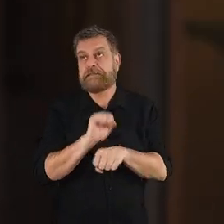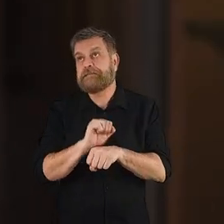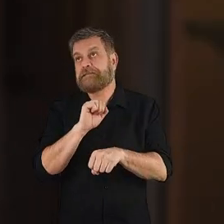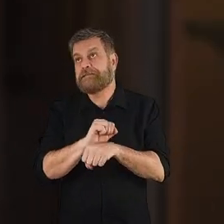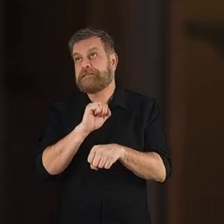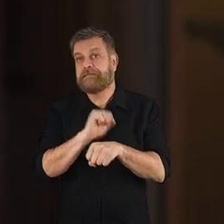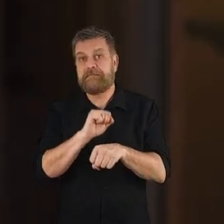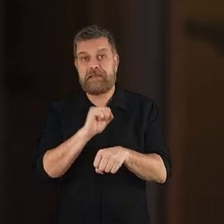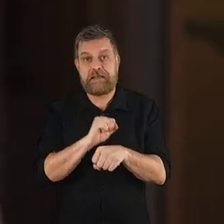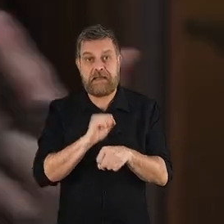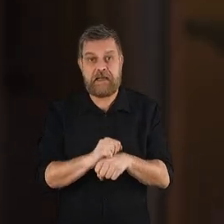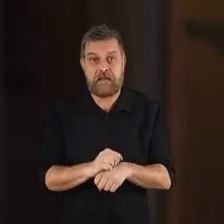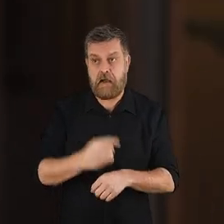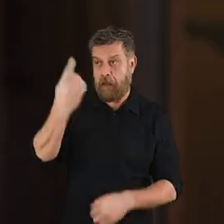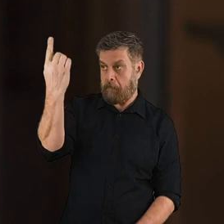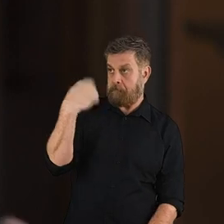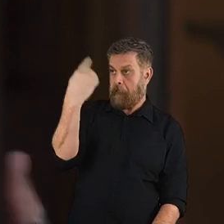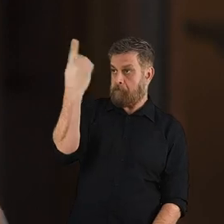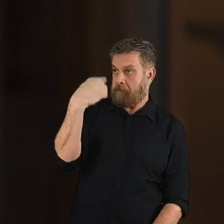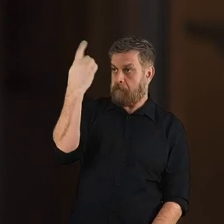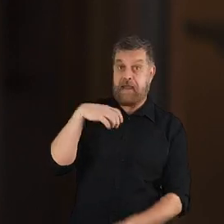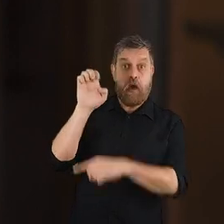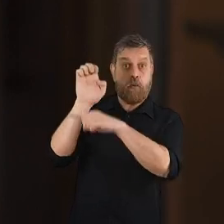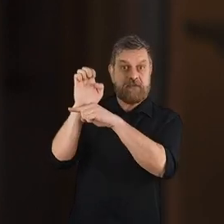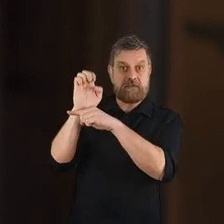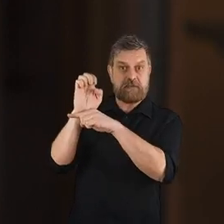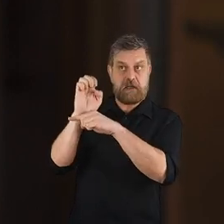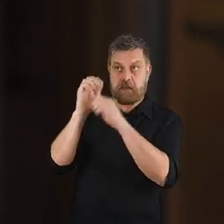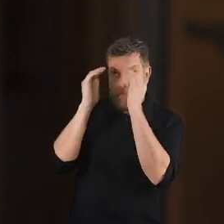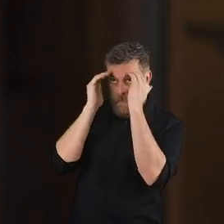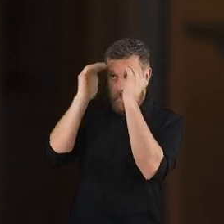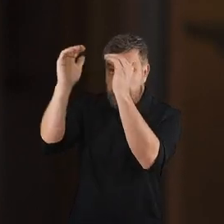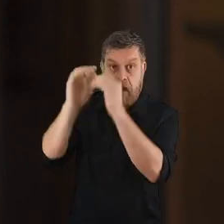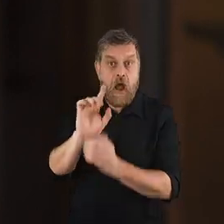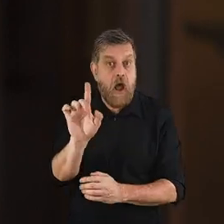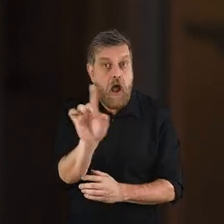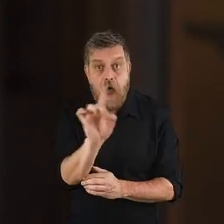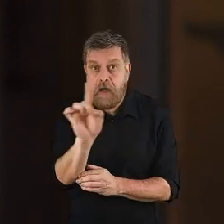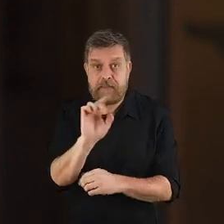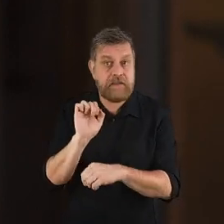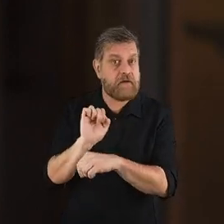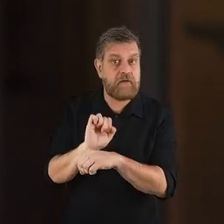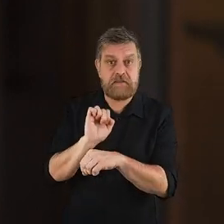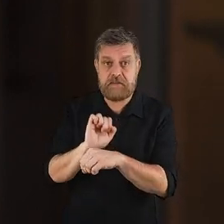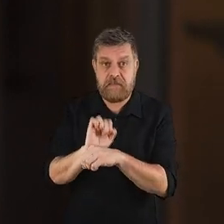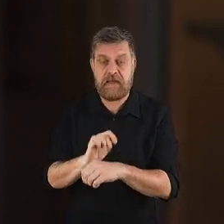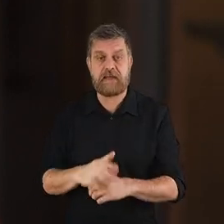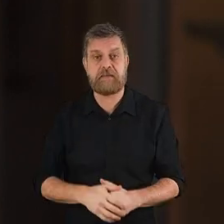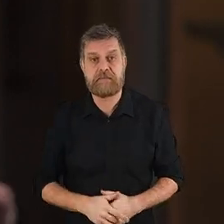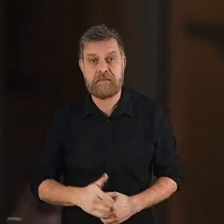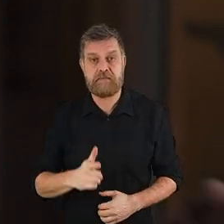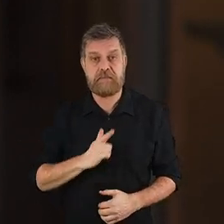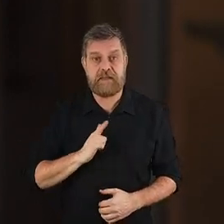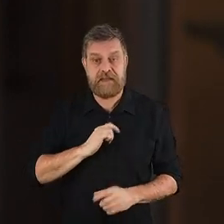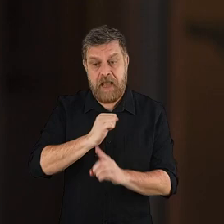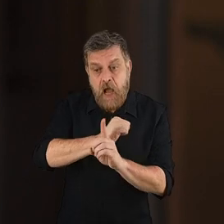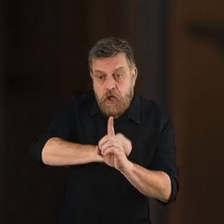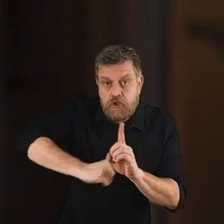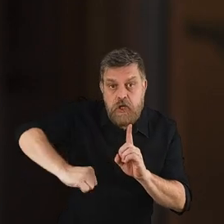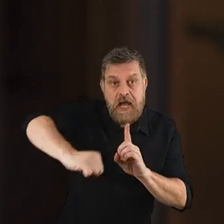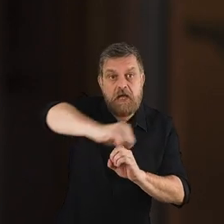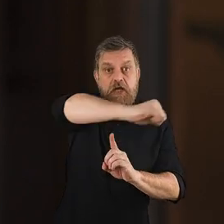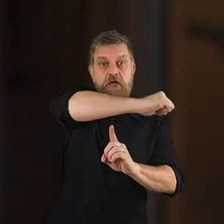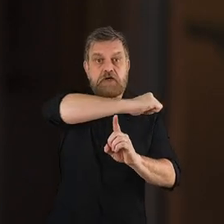esperar uma ordem do Estado, você não precisa esperar que seja